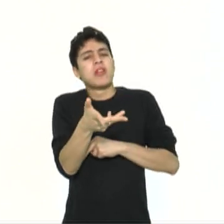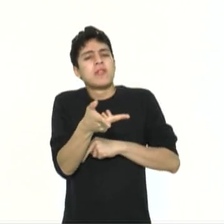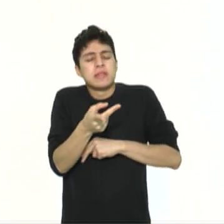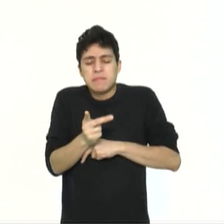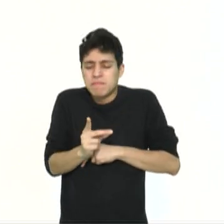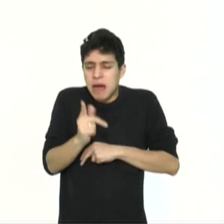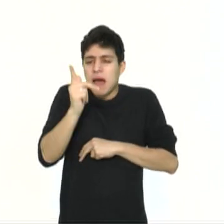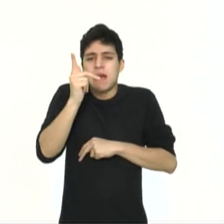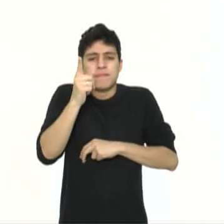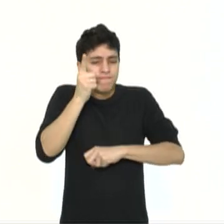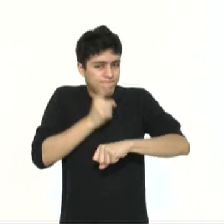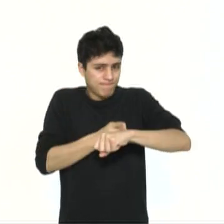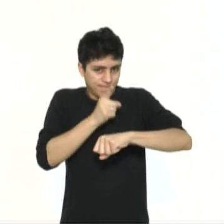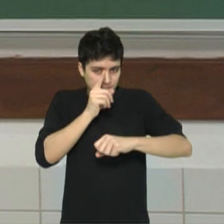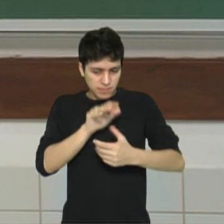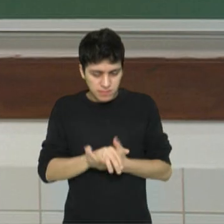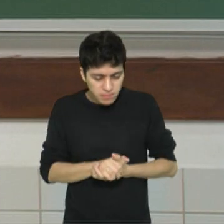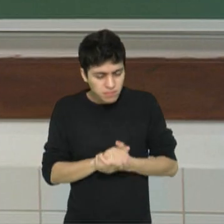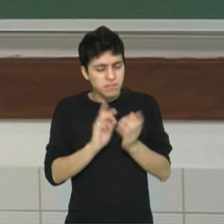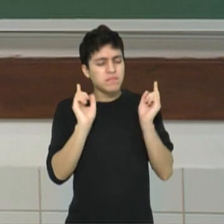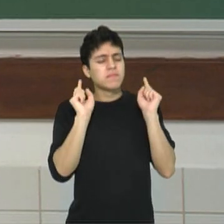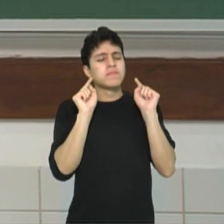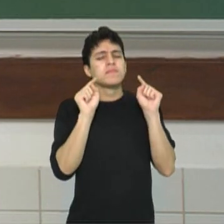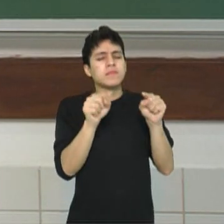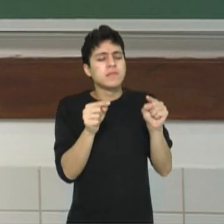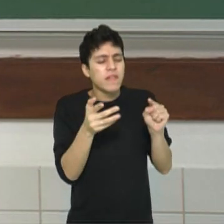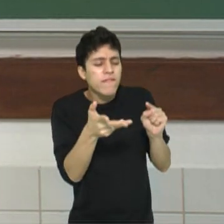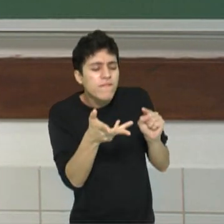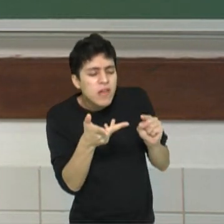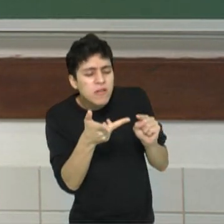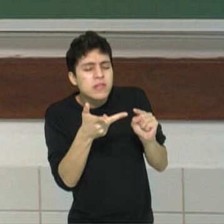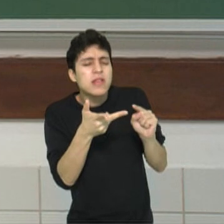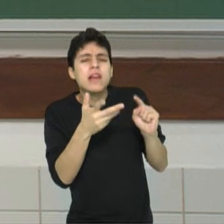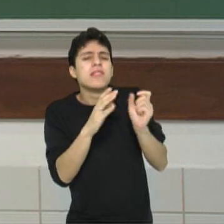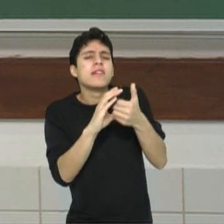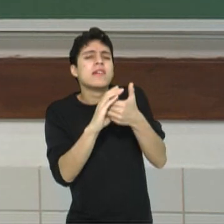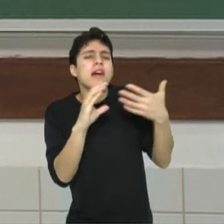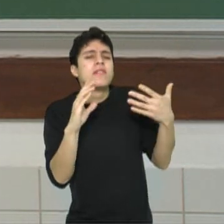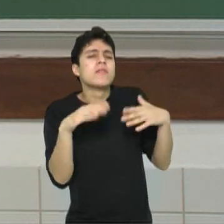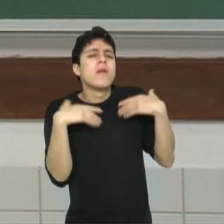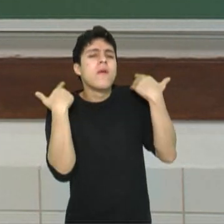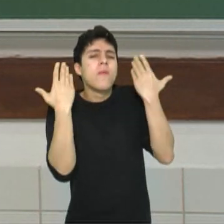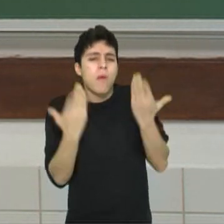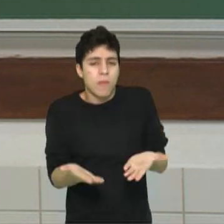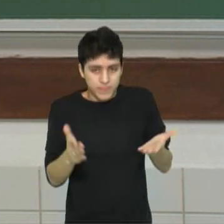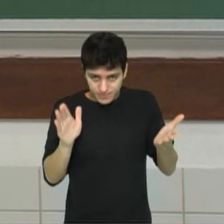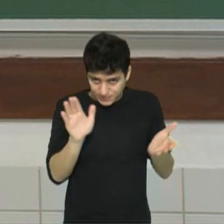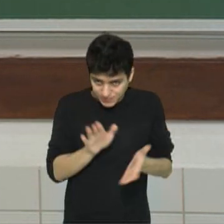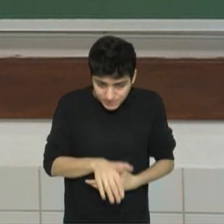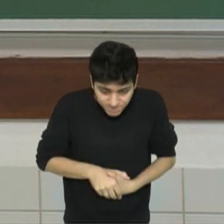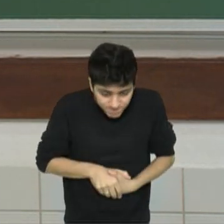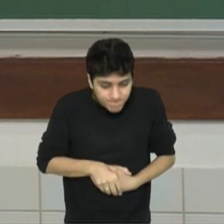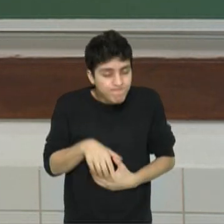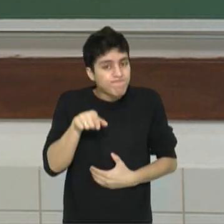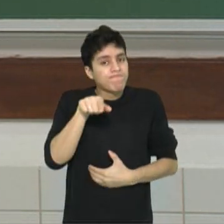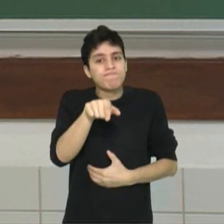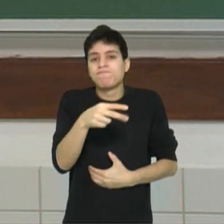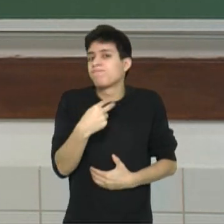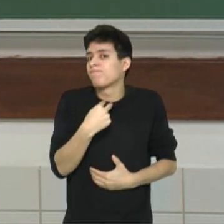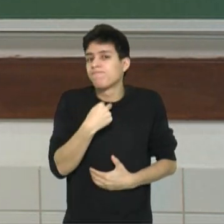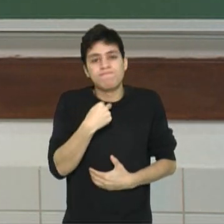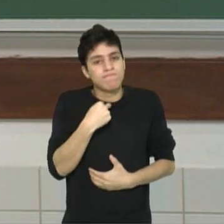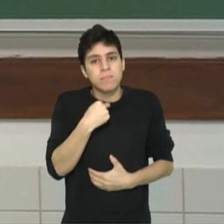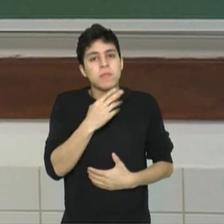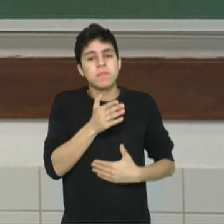instantânea, tá? O que essa velocidade ela tem de característica? Olha só, ela não permanece